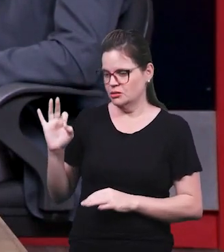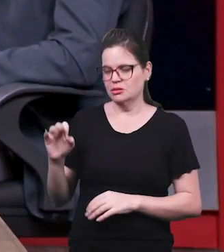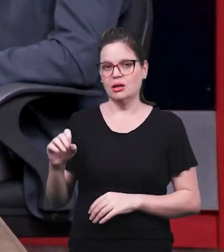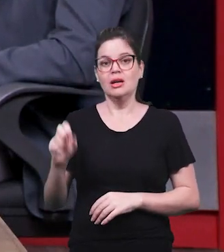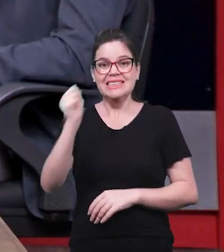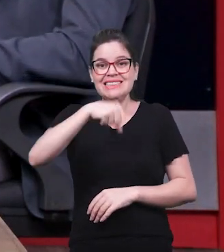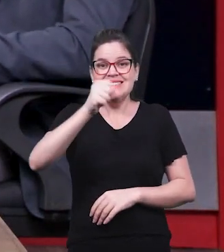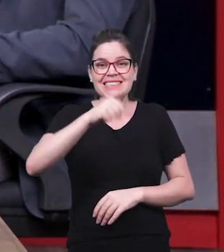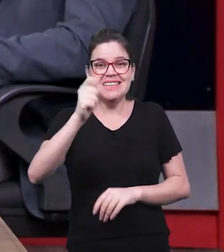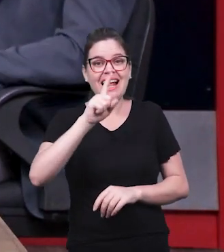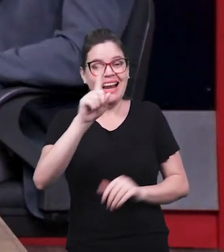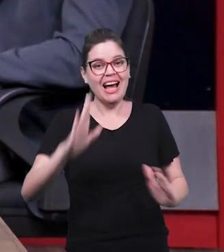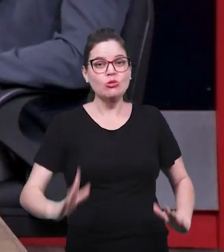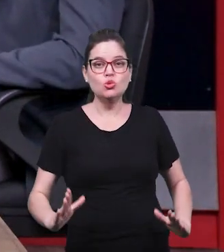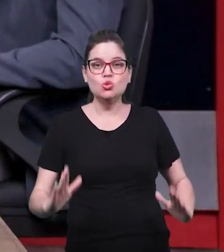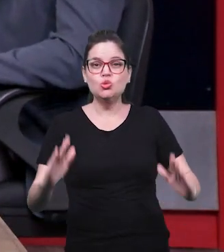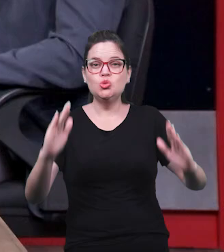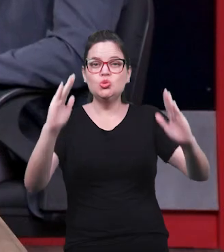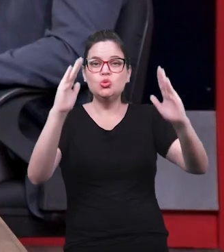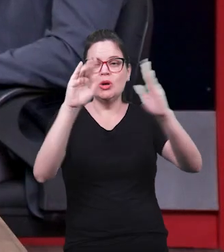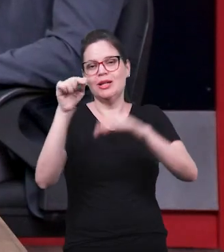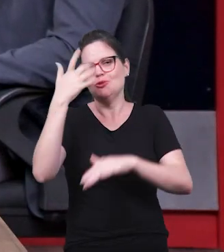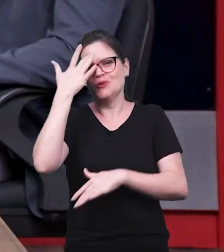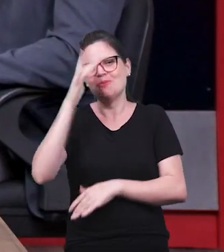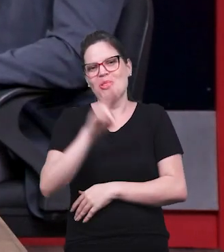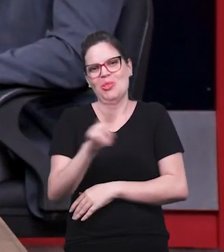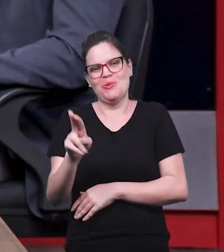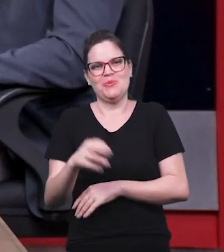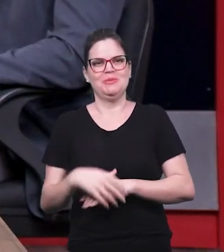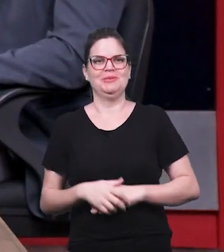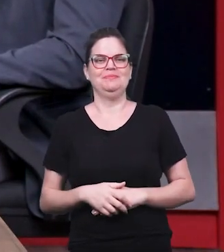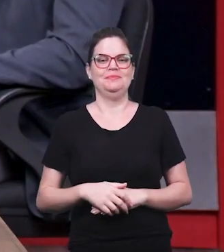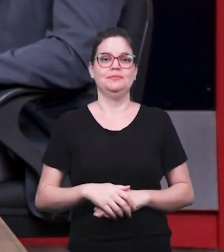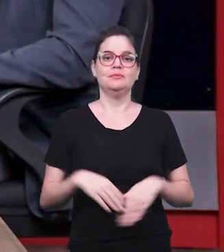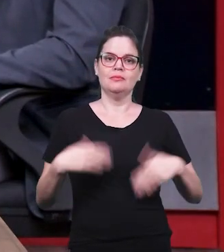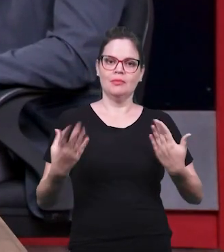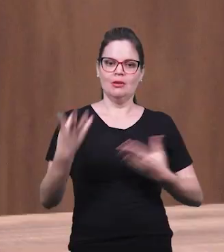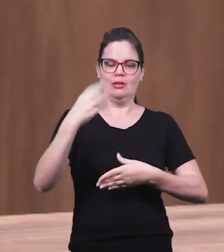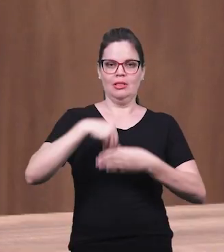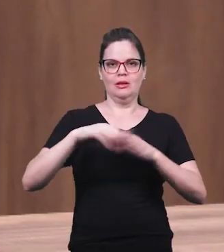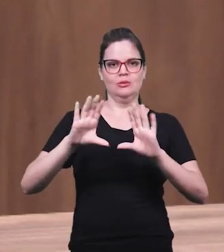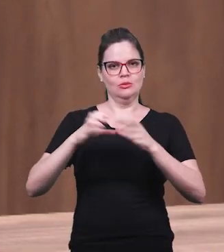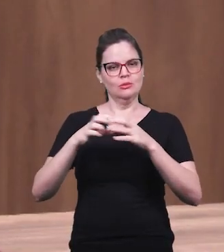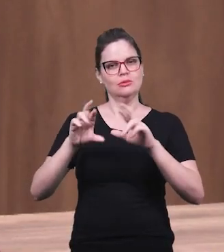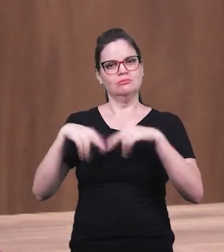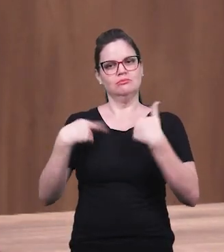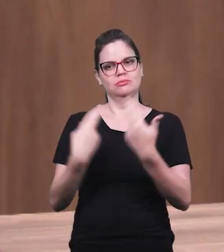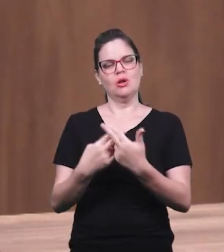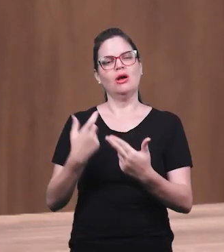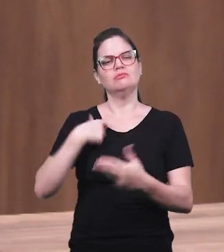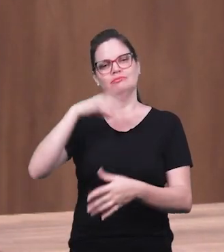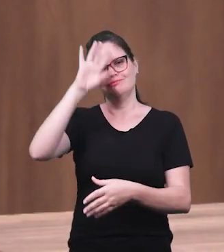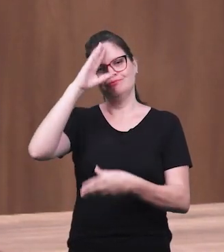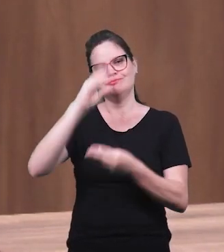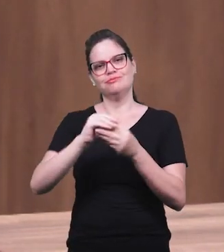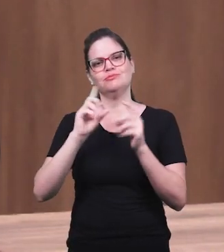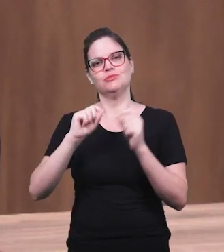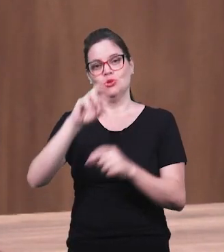assim, nessa reunião, né, a conclusão e o discernimento, né, foi que o Senhor